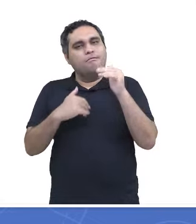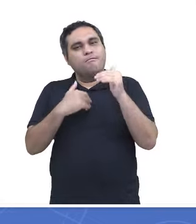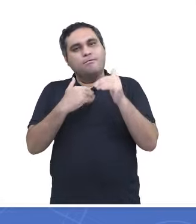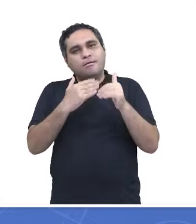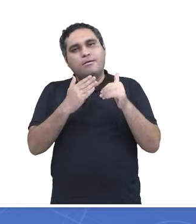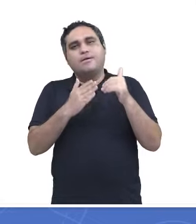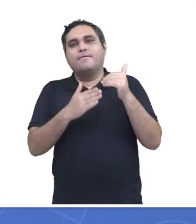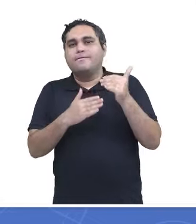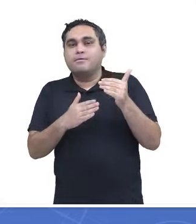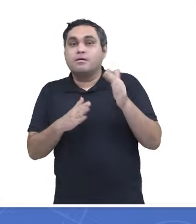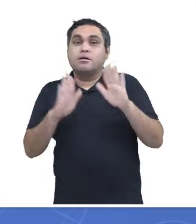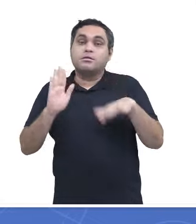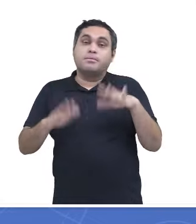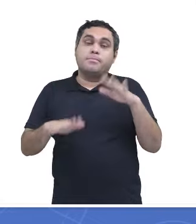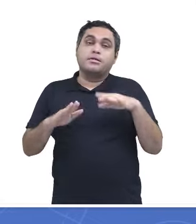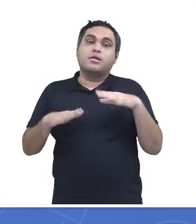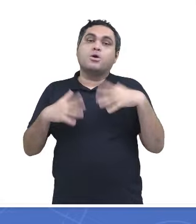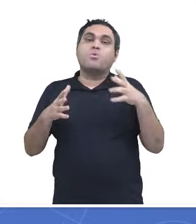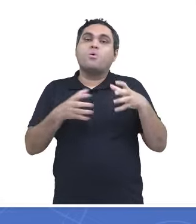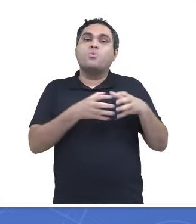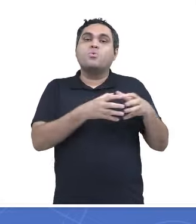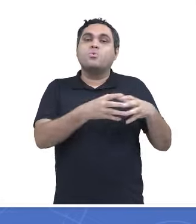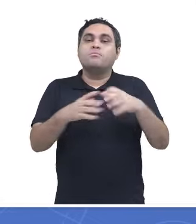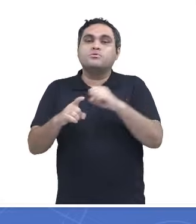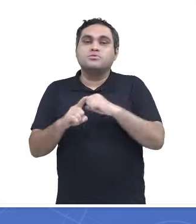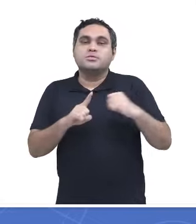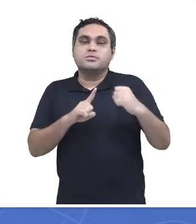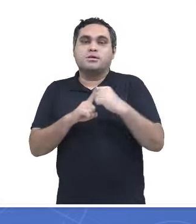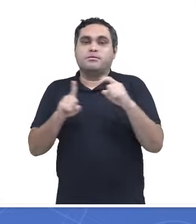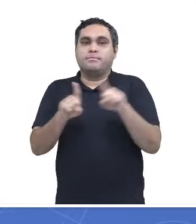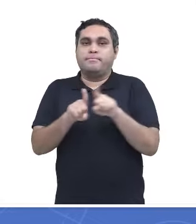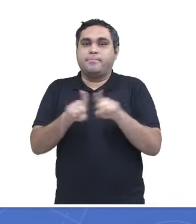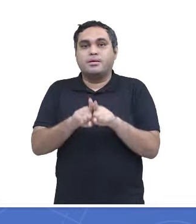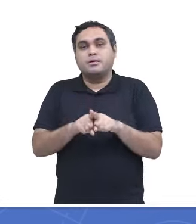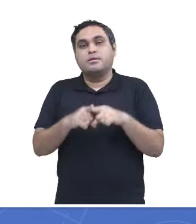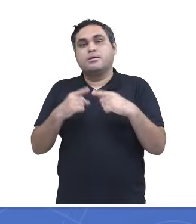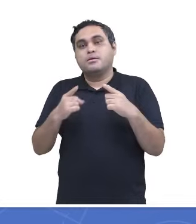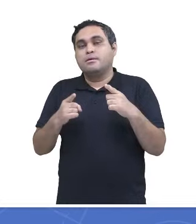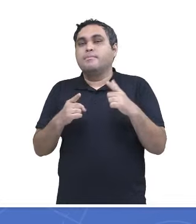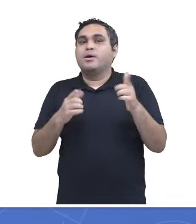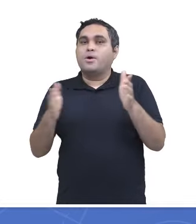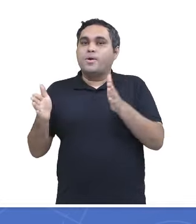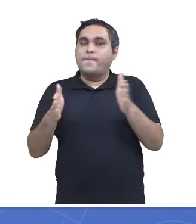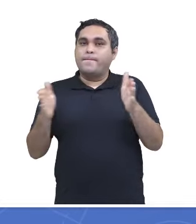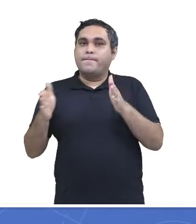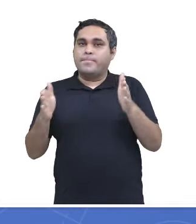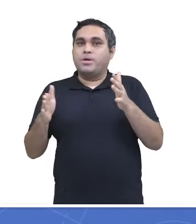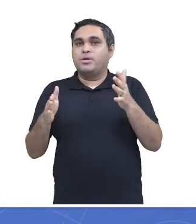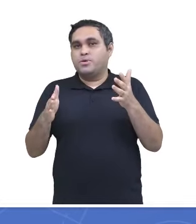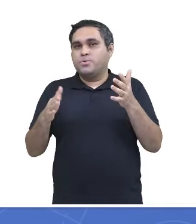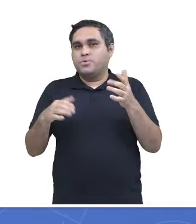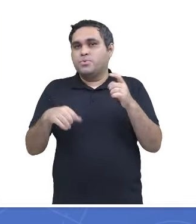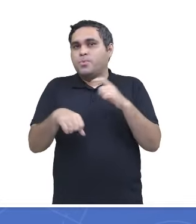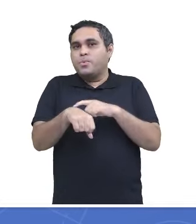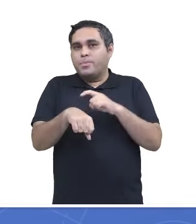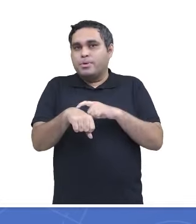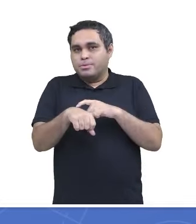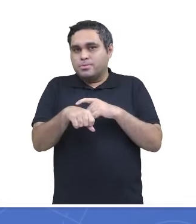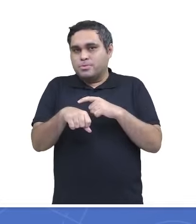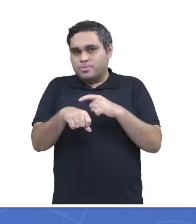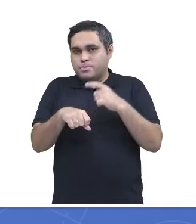segmento social considerado e também se nós considerarmos um momento histórico, né? Então, hoje, no momento atual, a